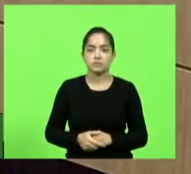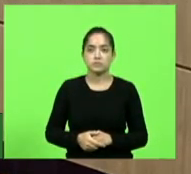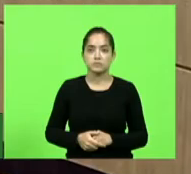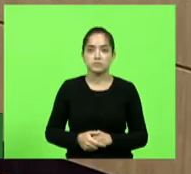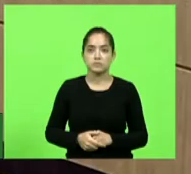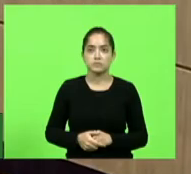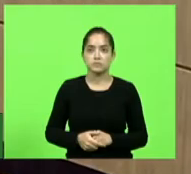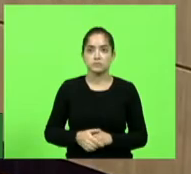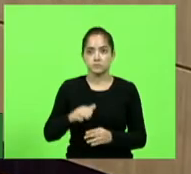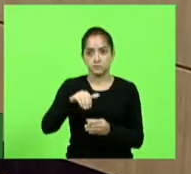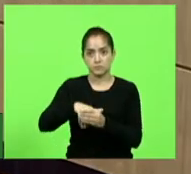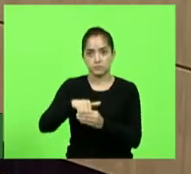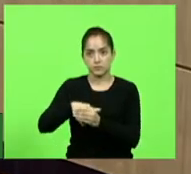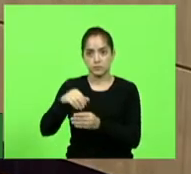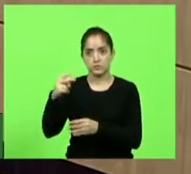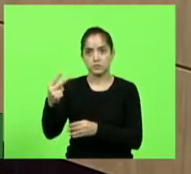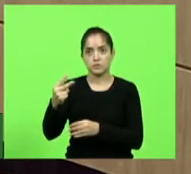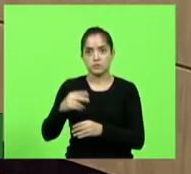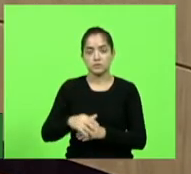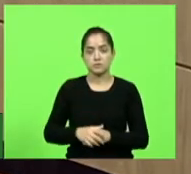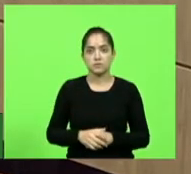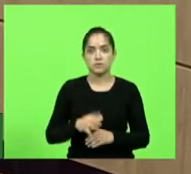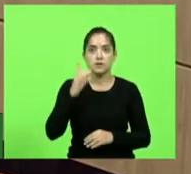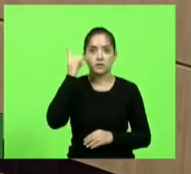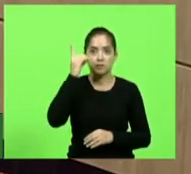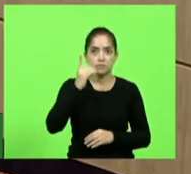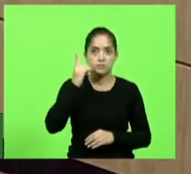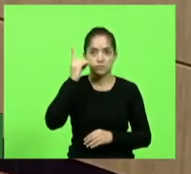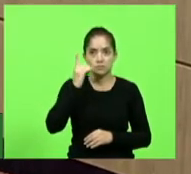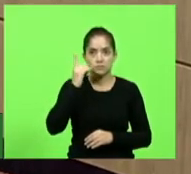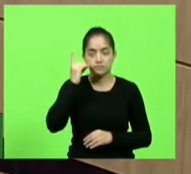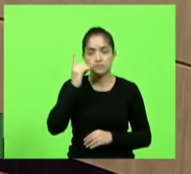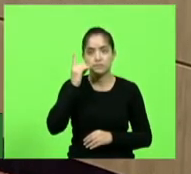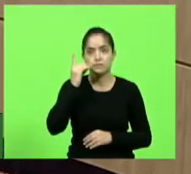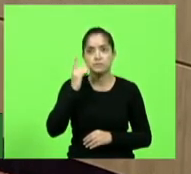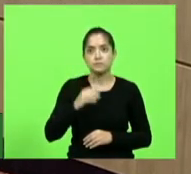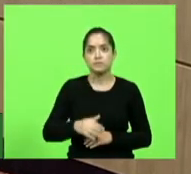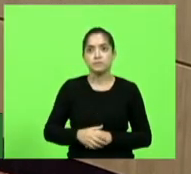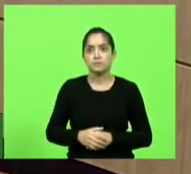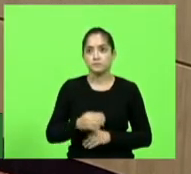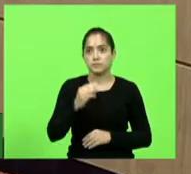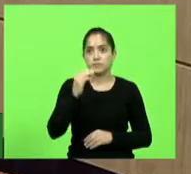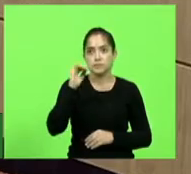Titon vota 2, senhor presidente. Como vota o deputado Sérgio Mota?